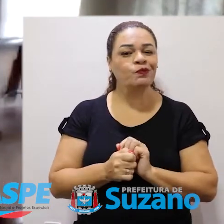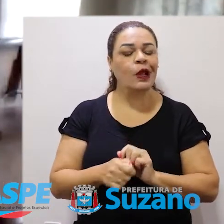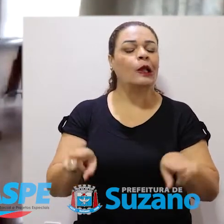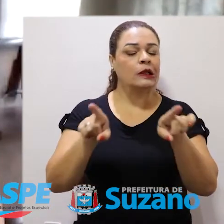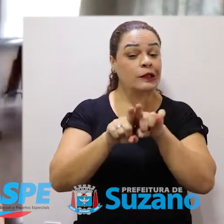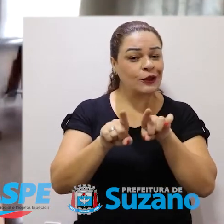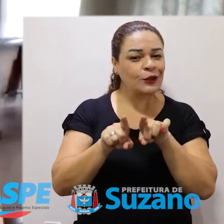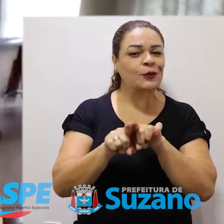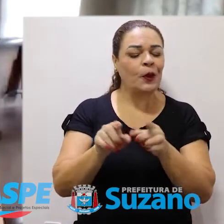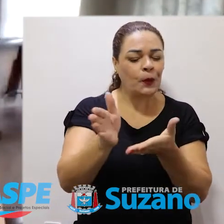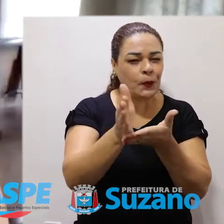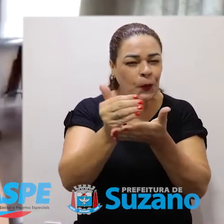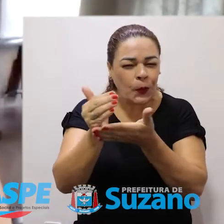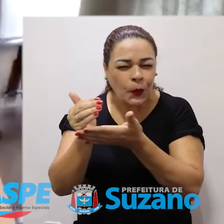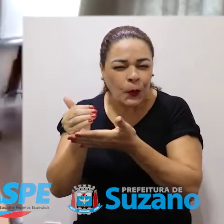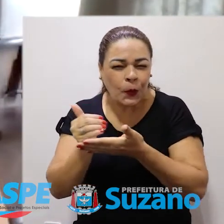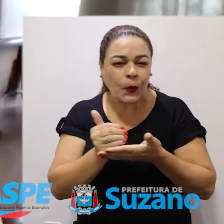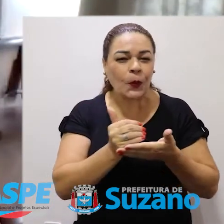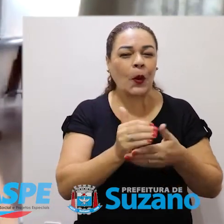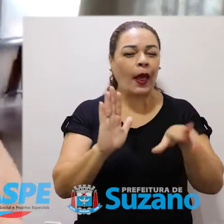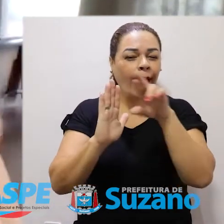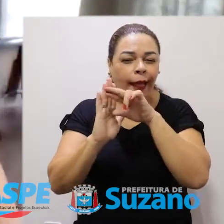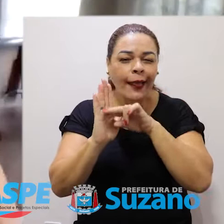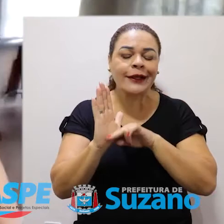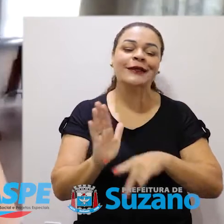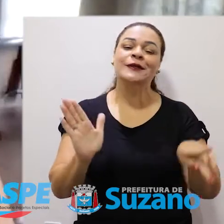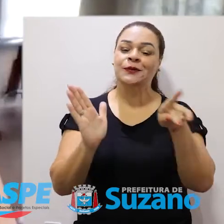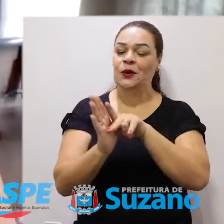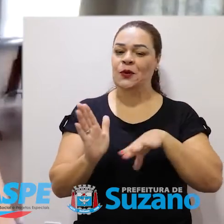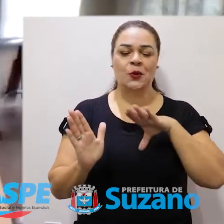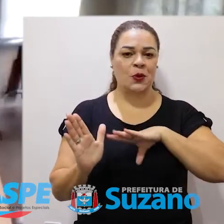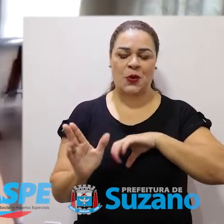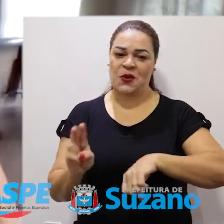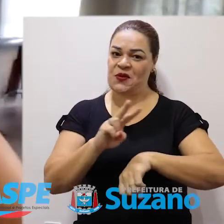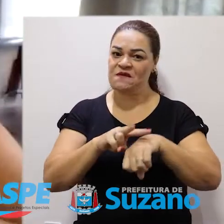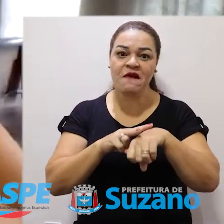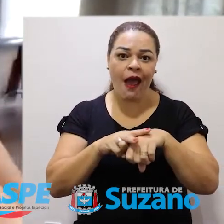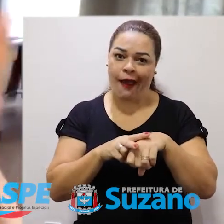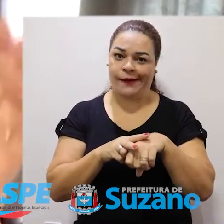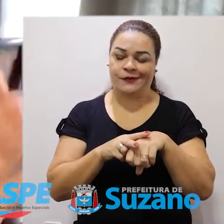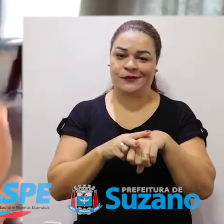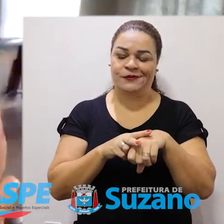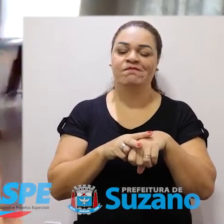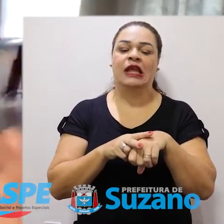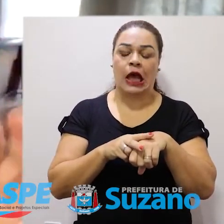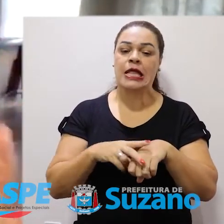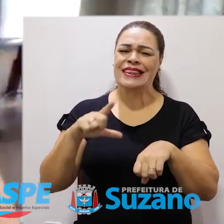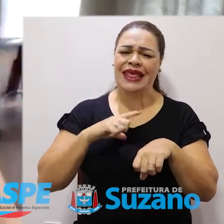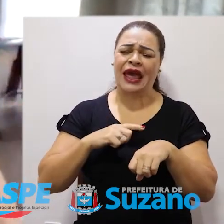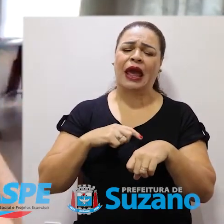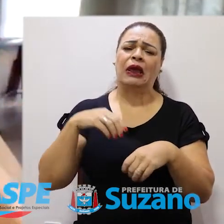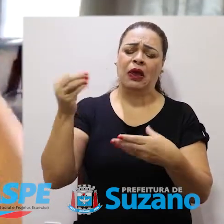eu envolvo, né, um substantivo, eu envolvo um verbo, eu envolvo muitas